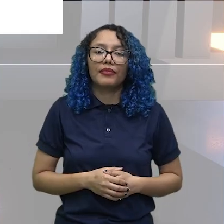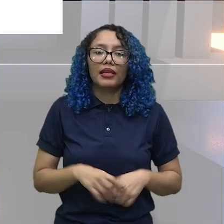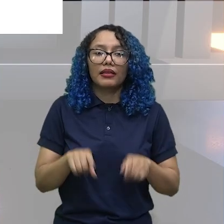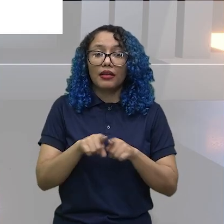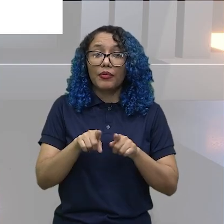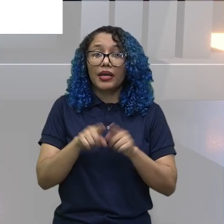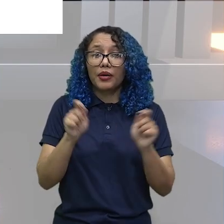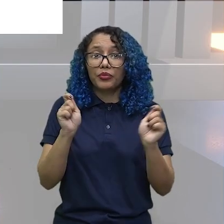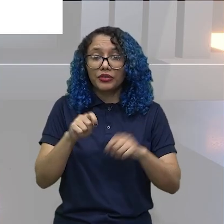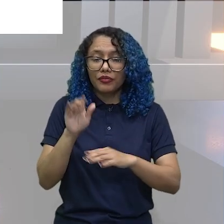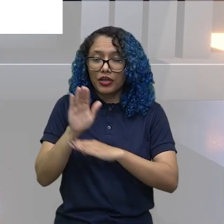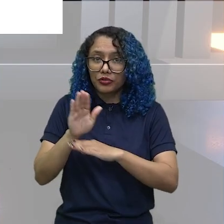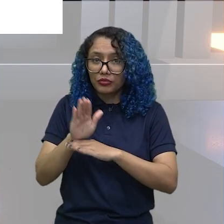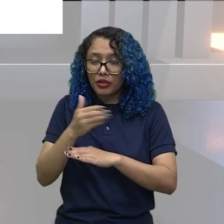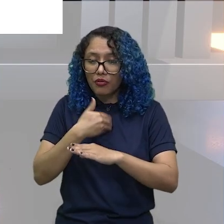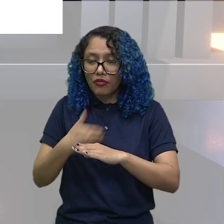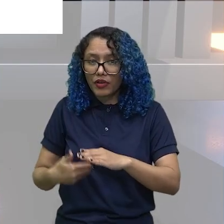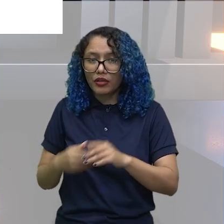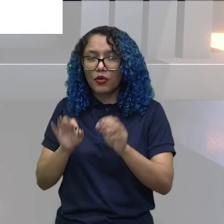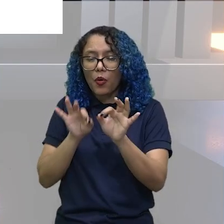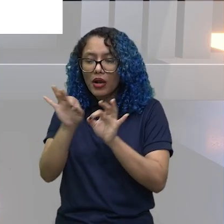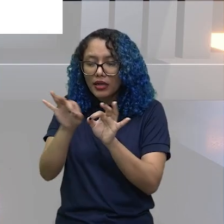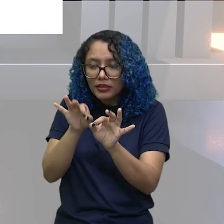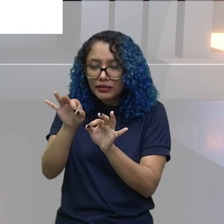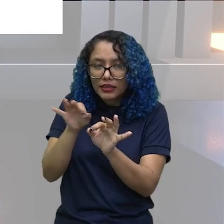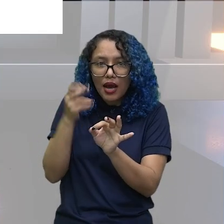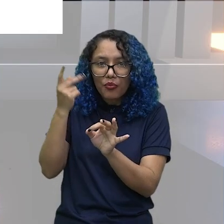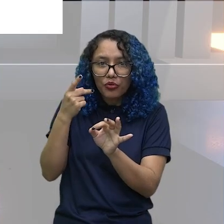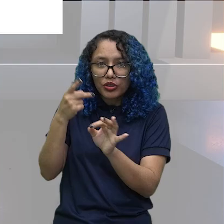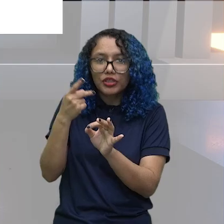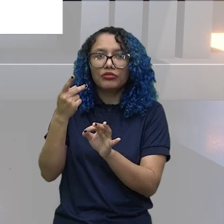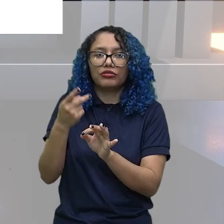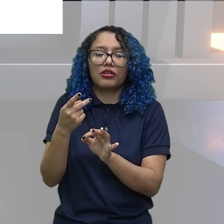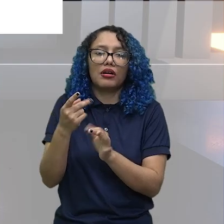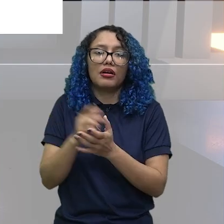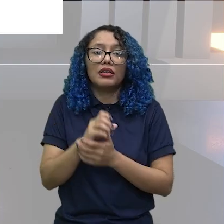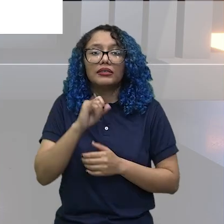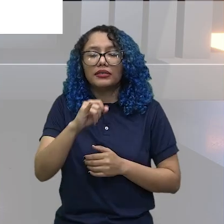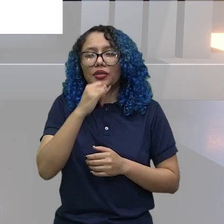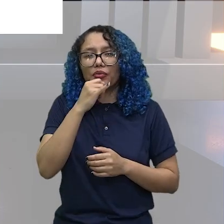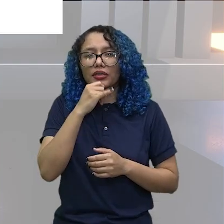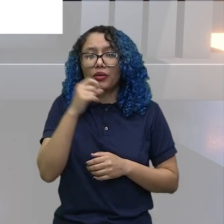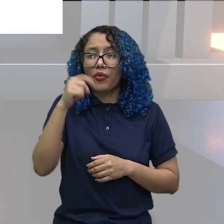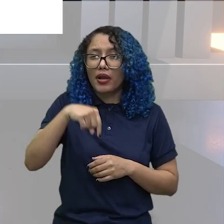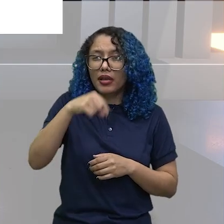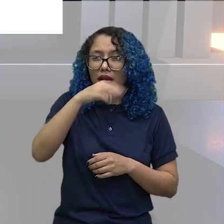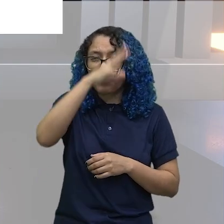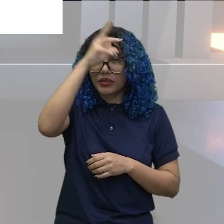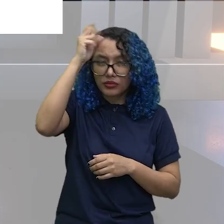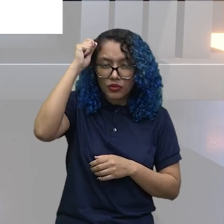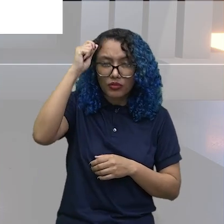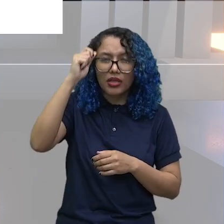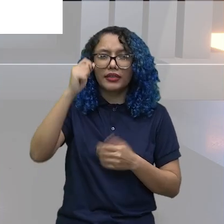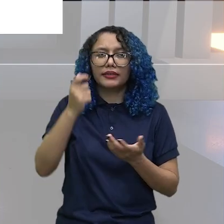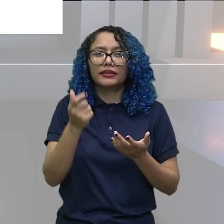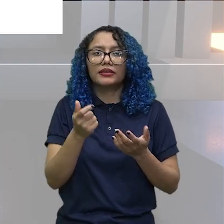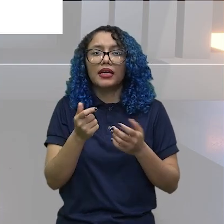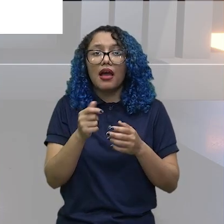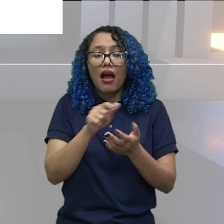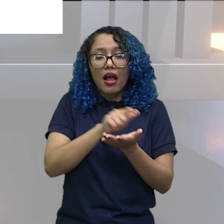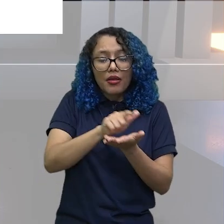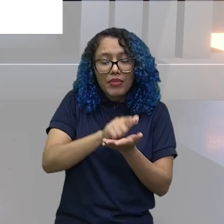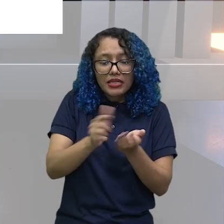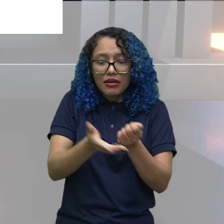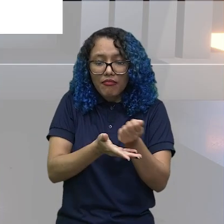também os governos no planejamento de políticas públicas, né? Se falta saneamento no estado do Amazonas, o